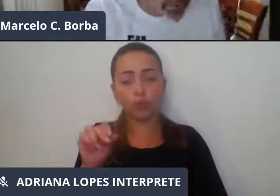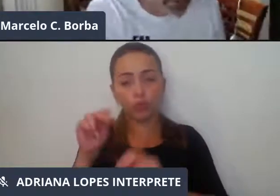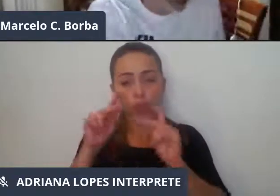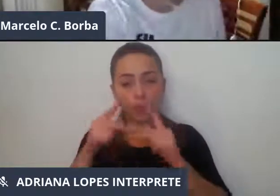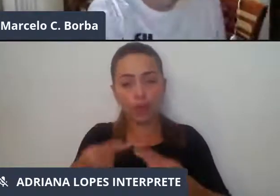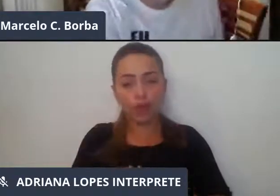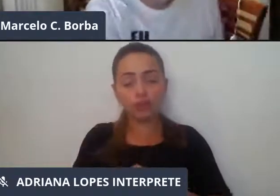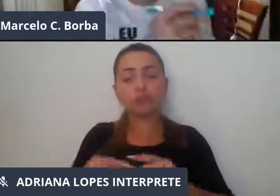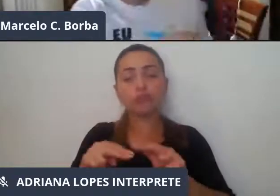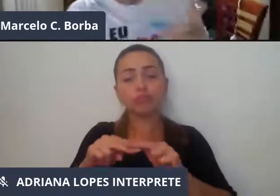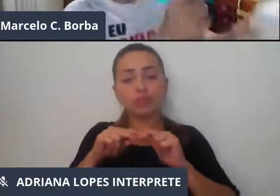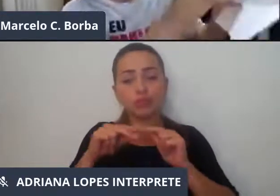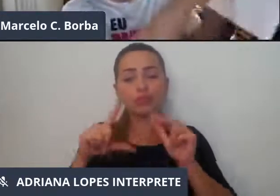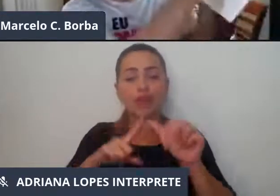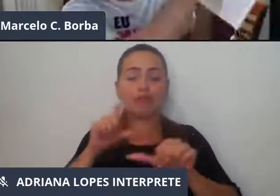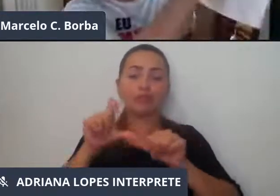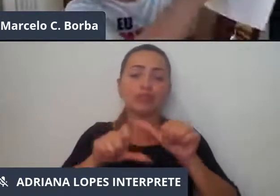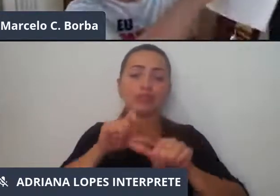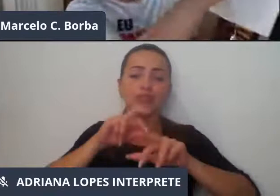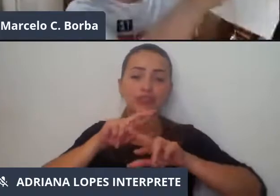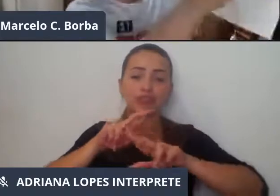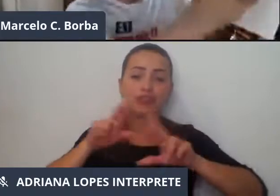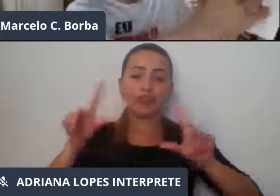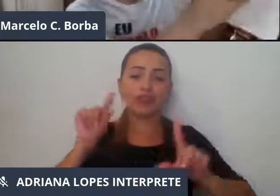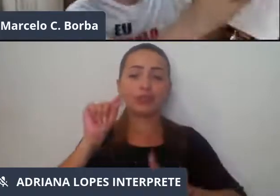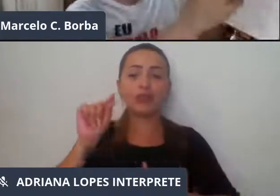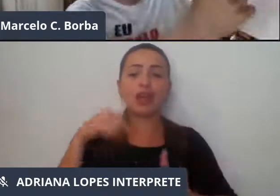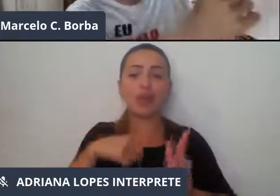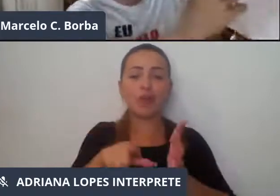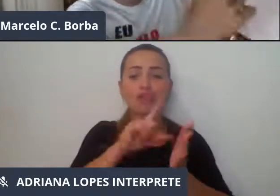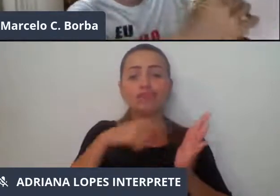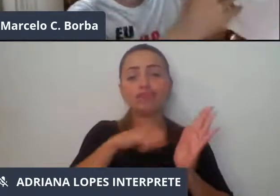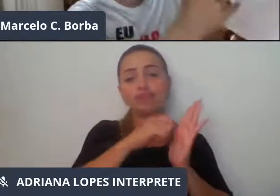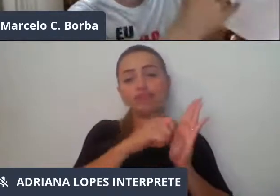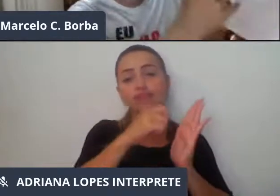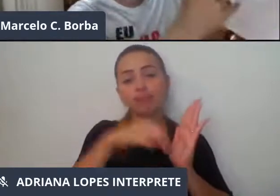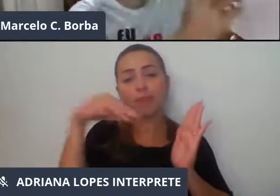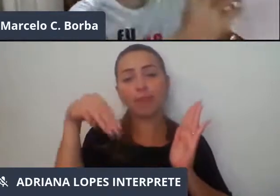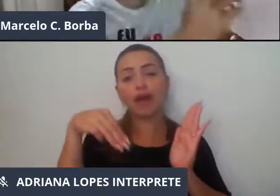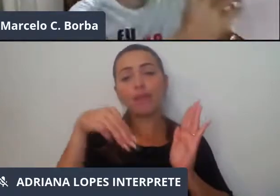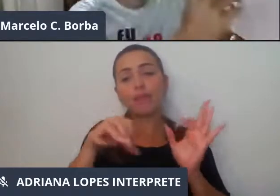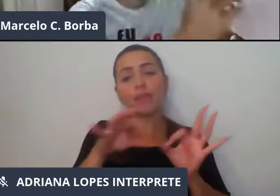está modificando diferente do que eu escrever apenas a matemática